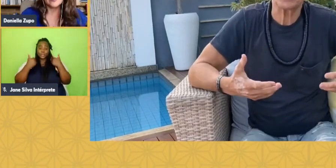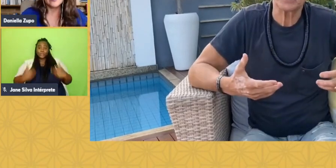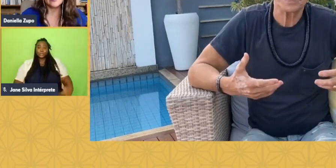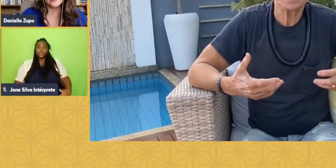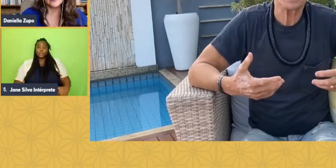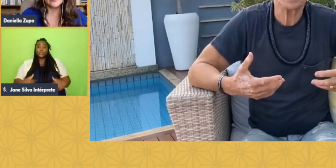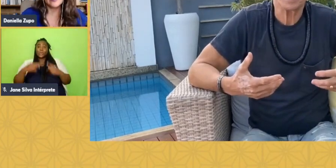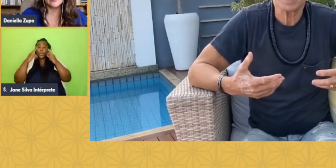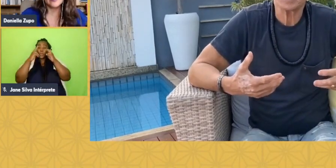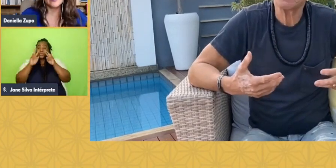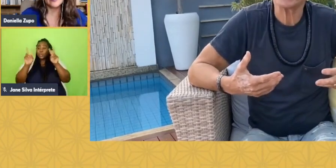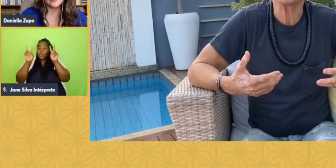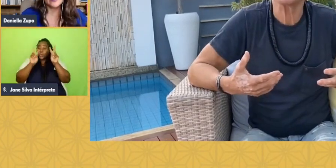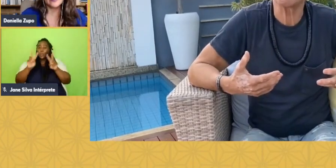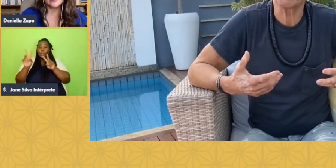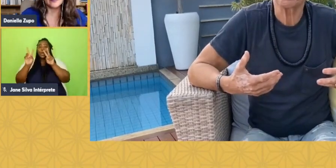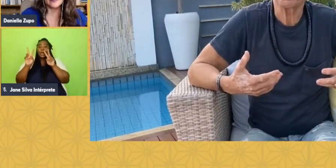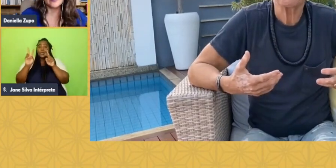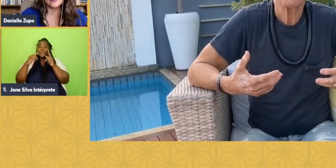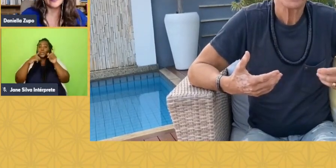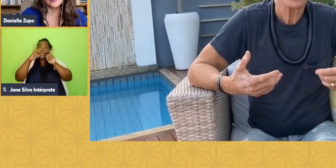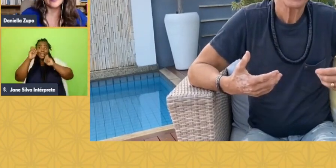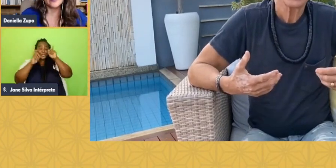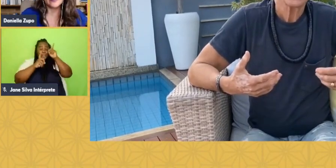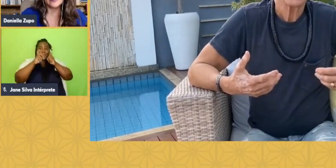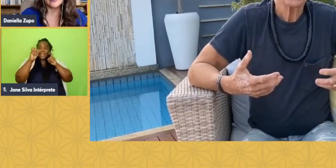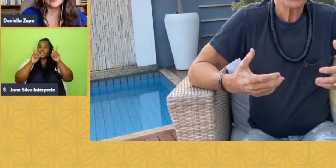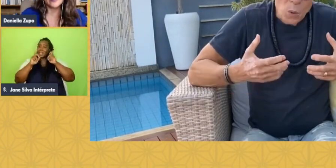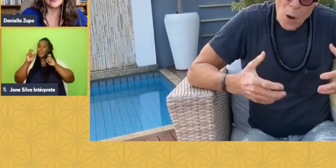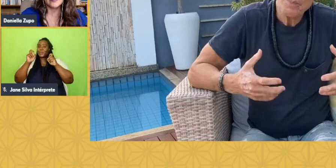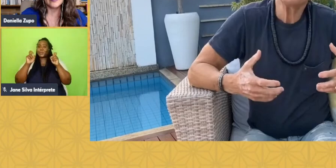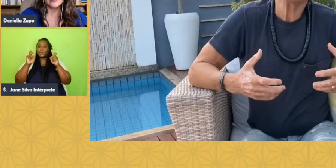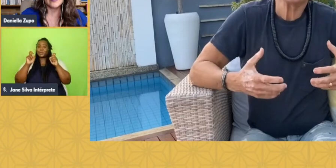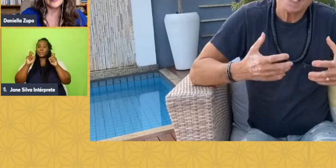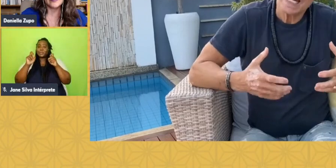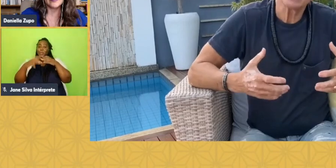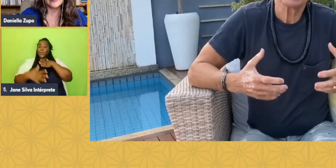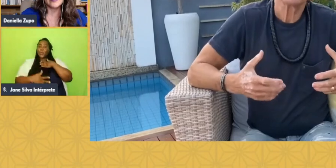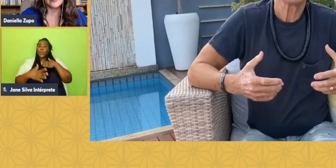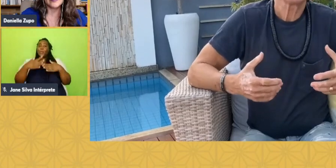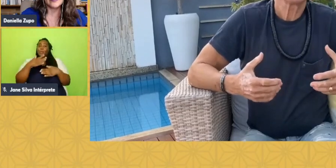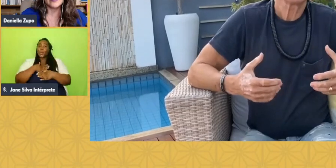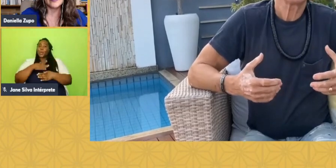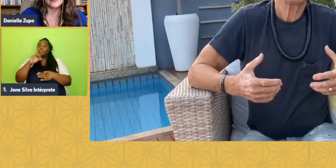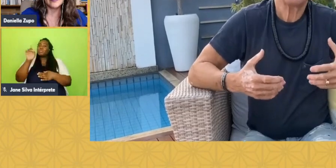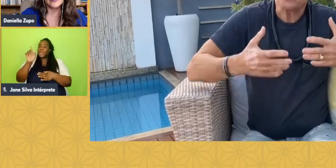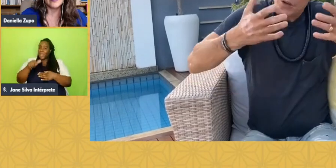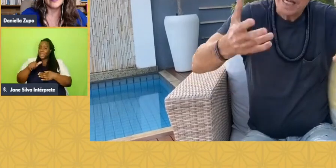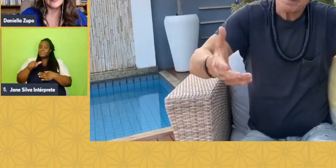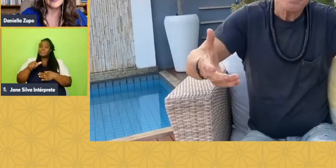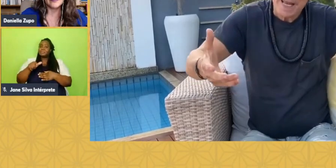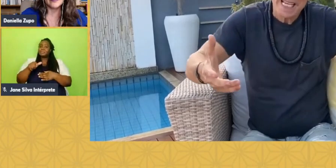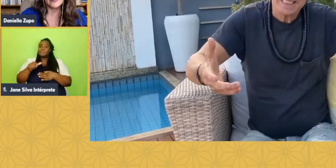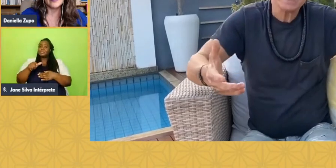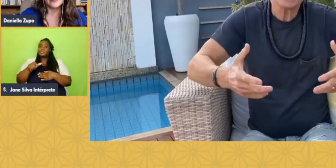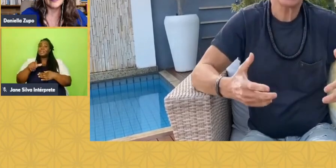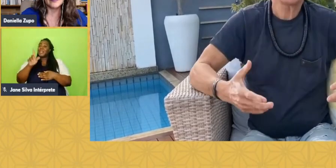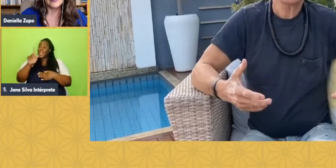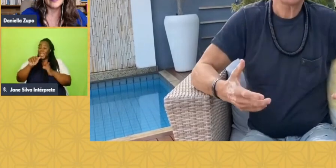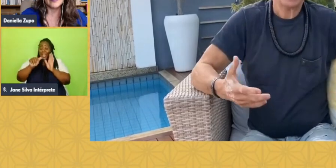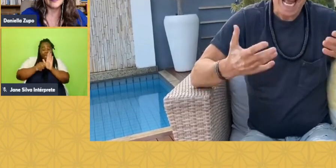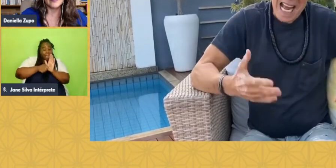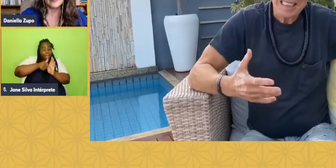você tem os olhos você tem expressão o corpo é foi a